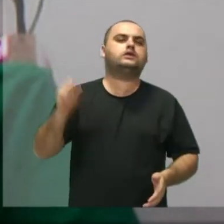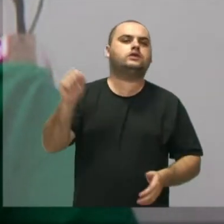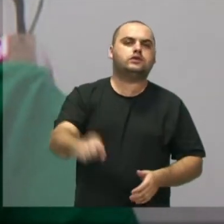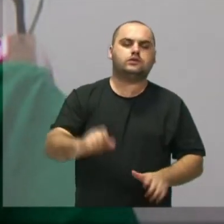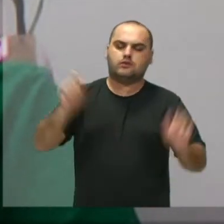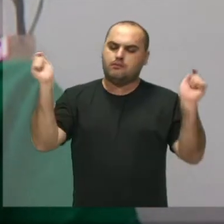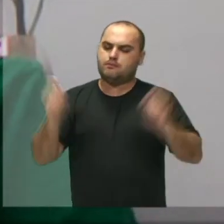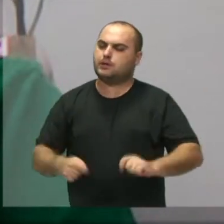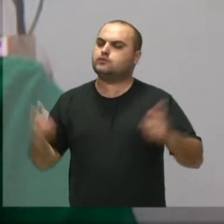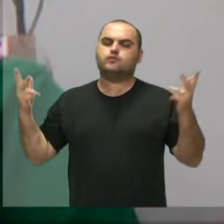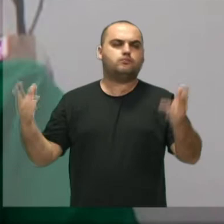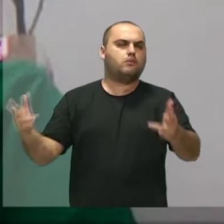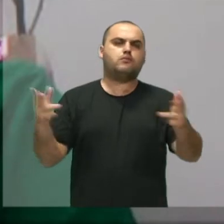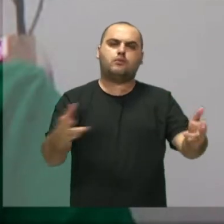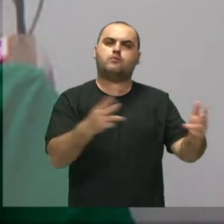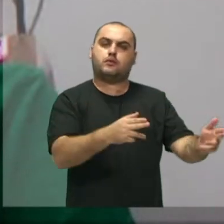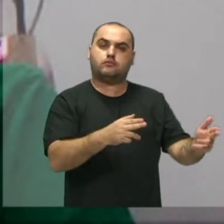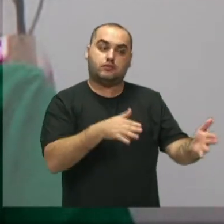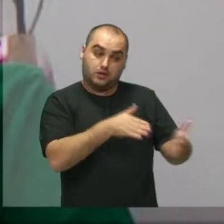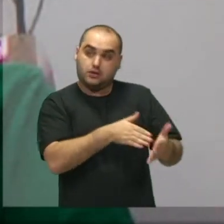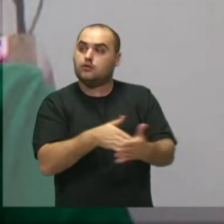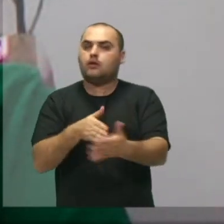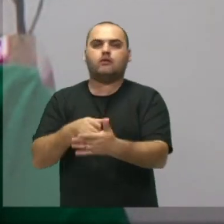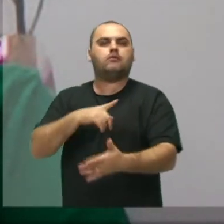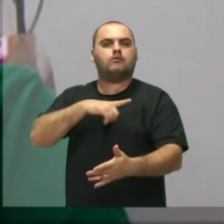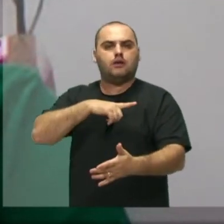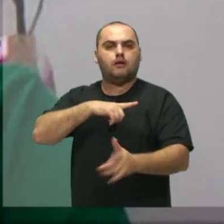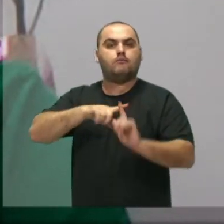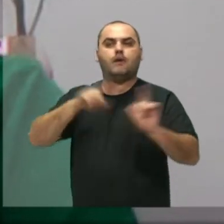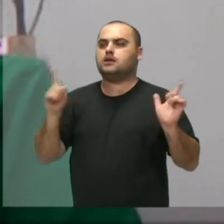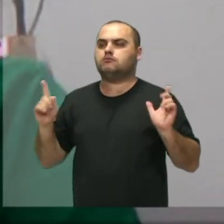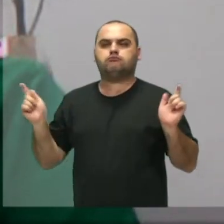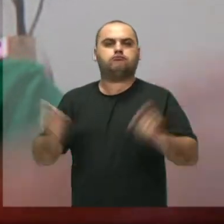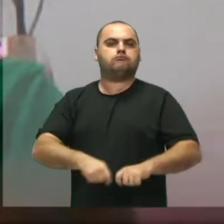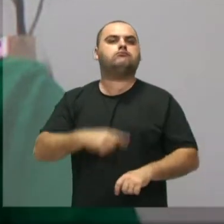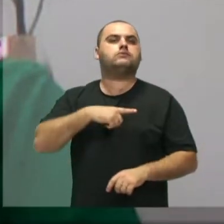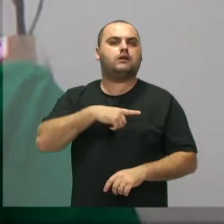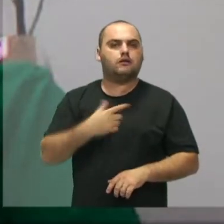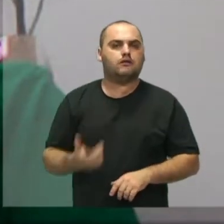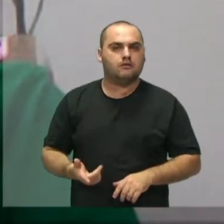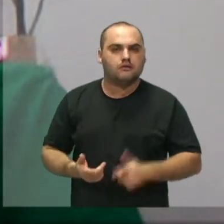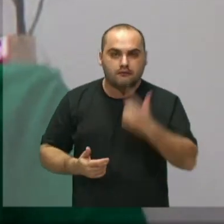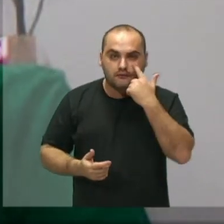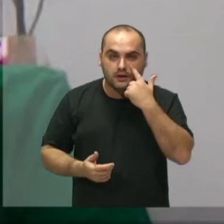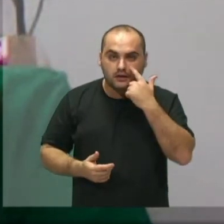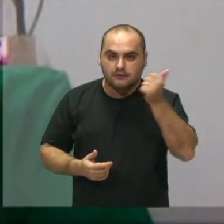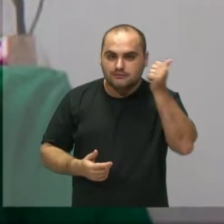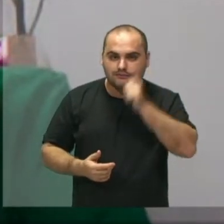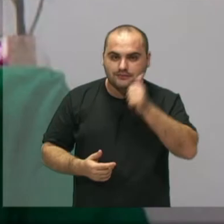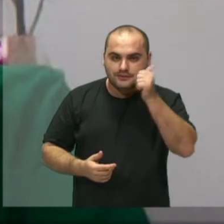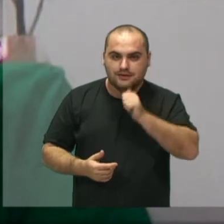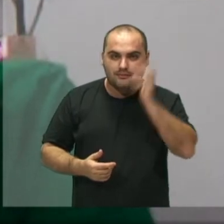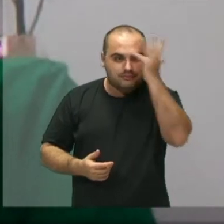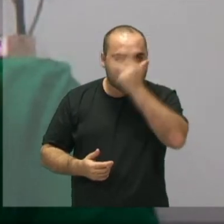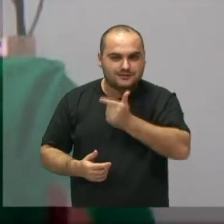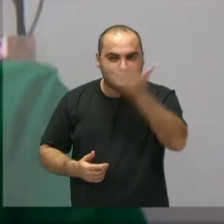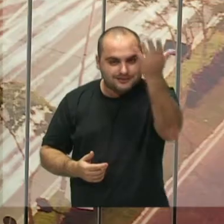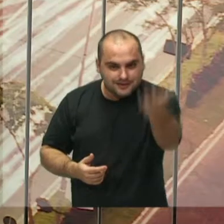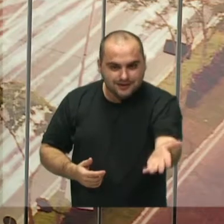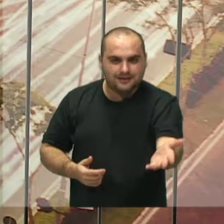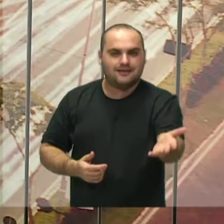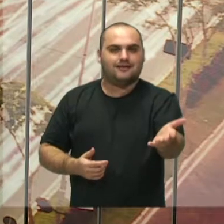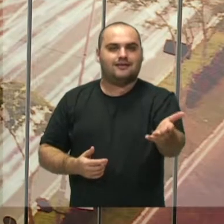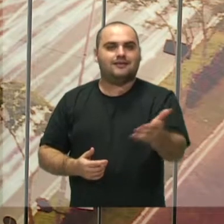um, né? Cada um dentro da sua limitação, mas nós somos capazes sim, tá aí, né? Uma mulher bonita como você,